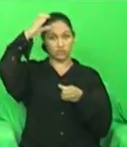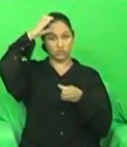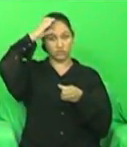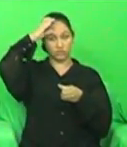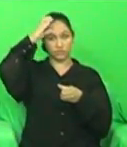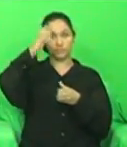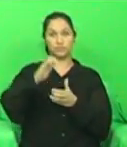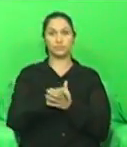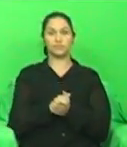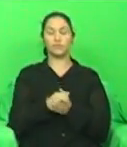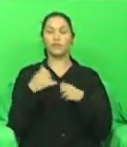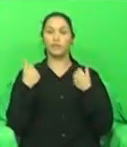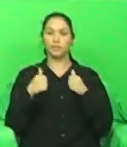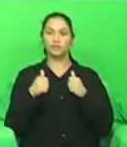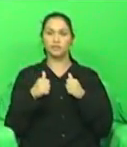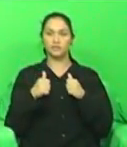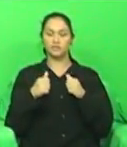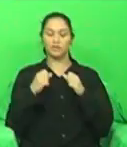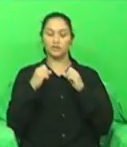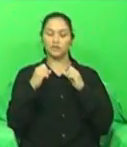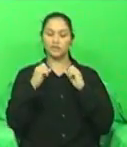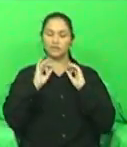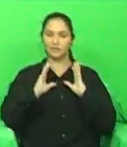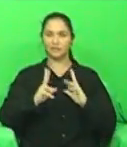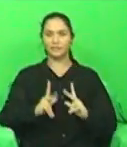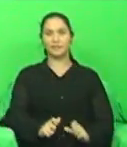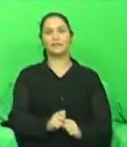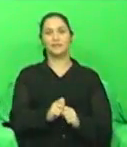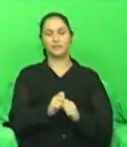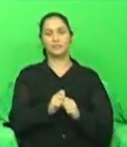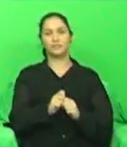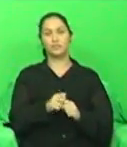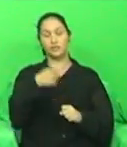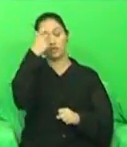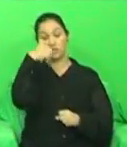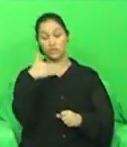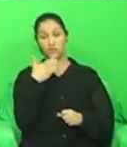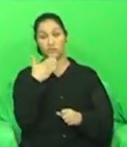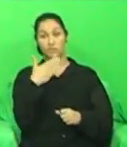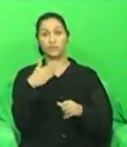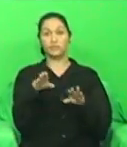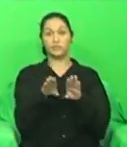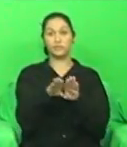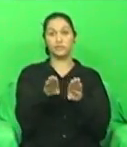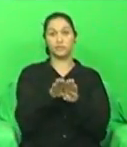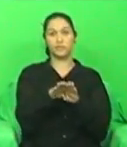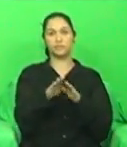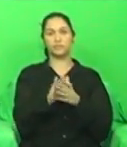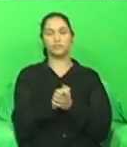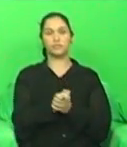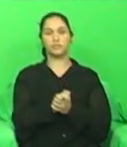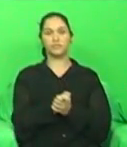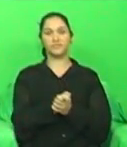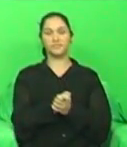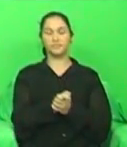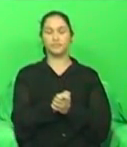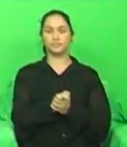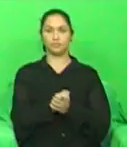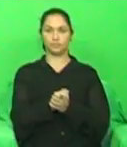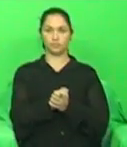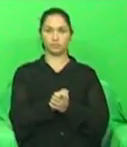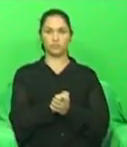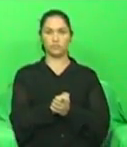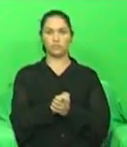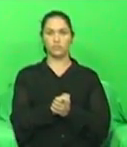solicitado por esse vereador inclusive para limpeza para que fosse fizesse a limpeza para que esse dia desobstruir se as bocas de lobo